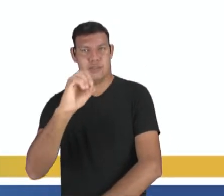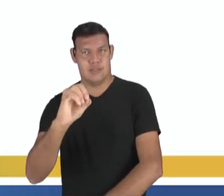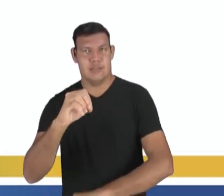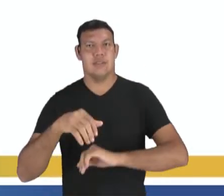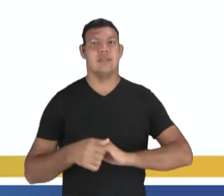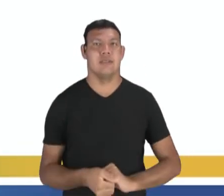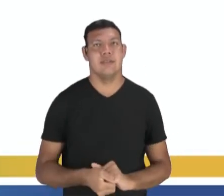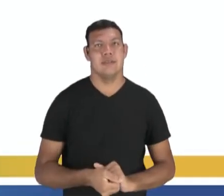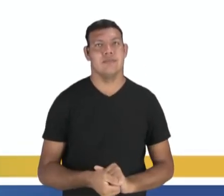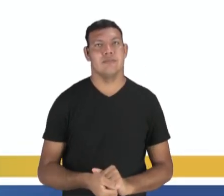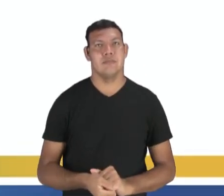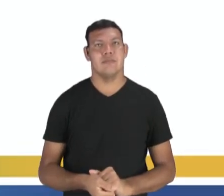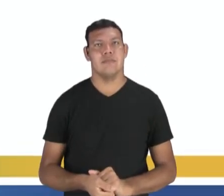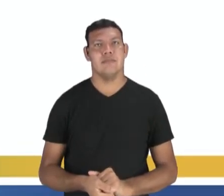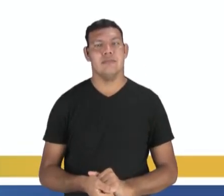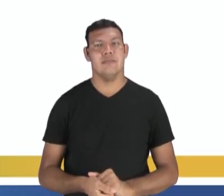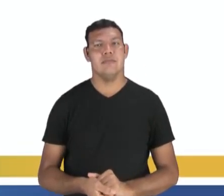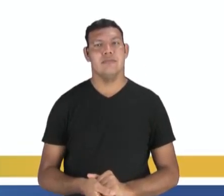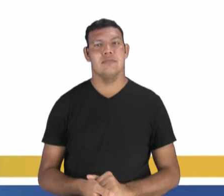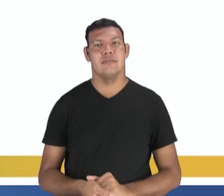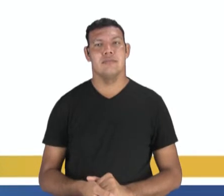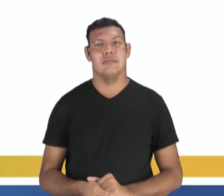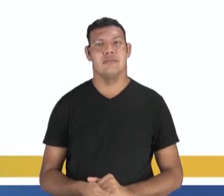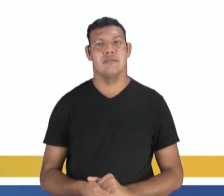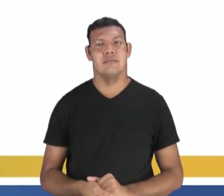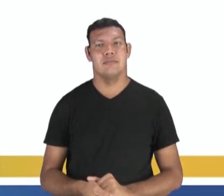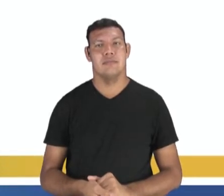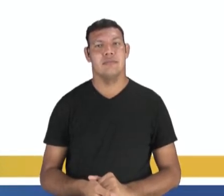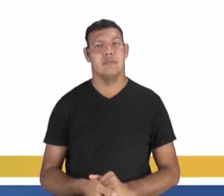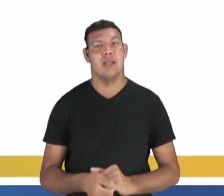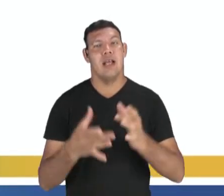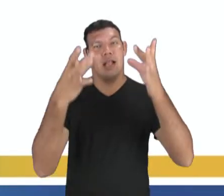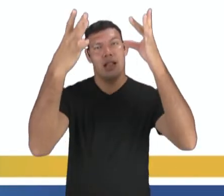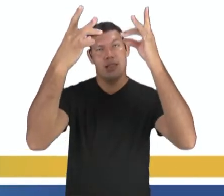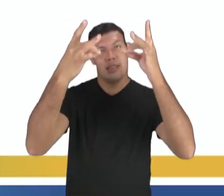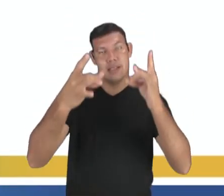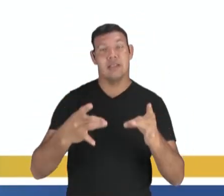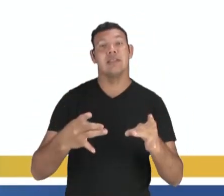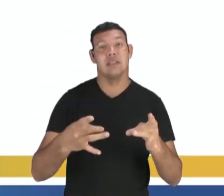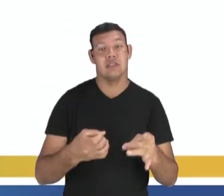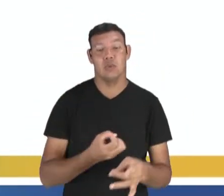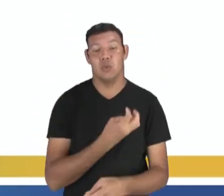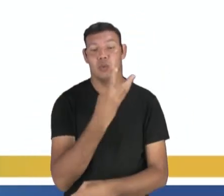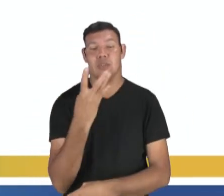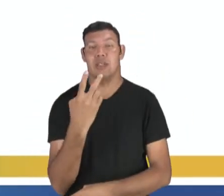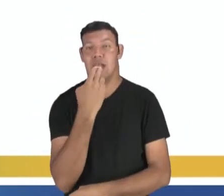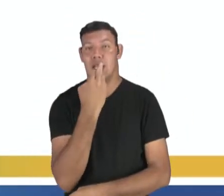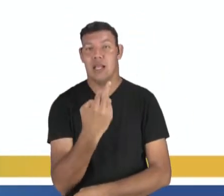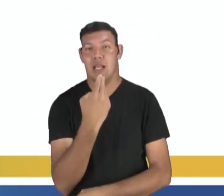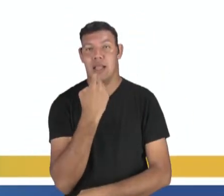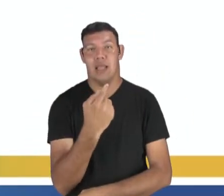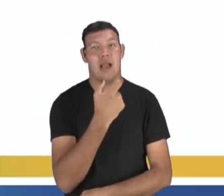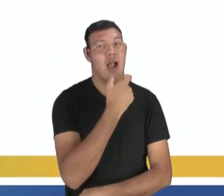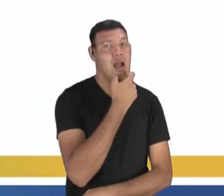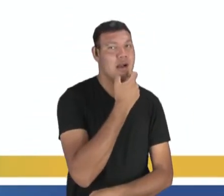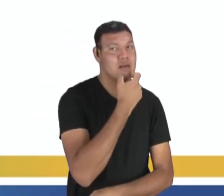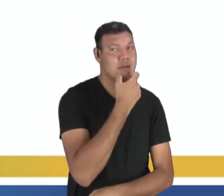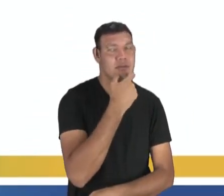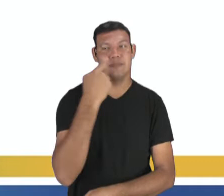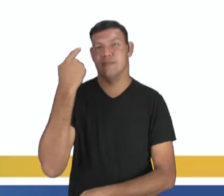E aí ele vai dizer a quantidade e os que falam as duas línguas